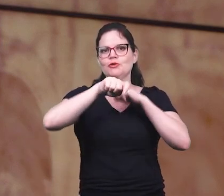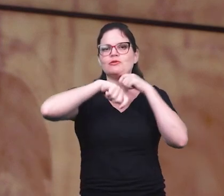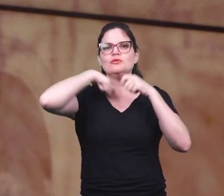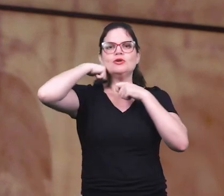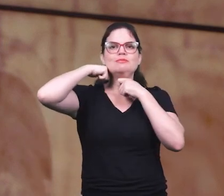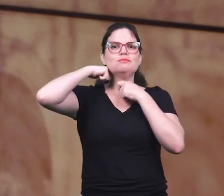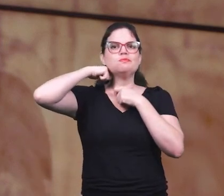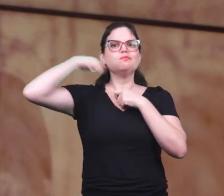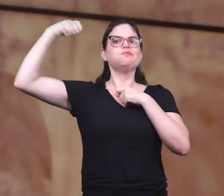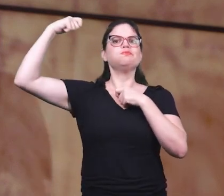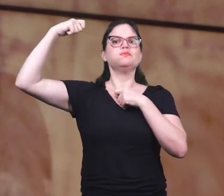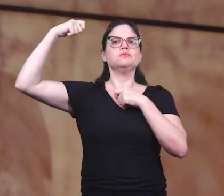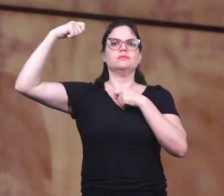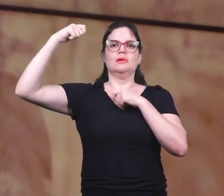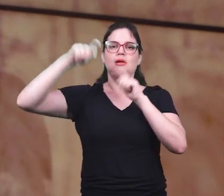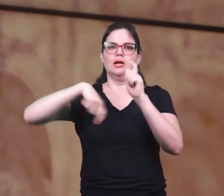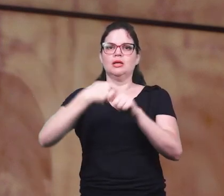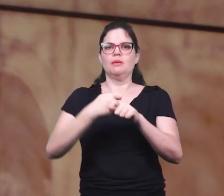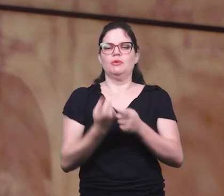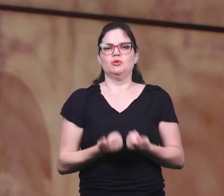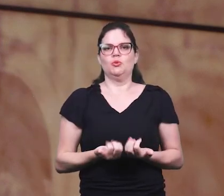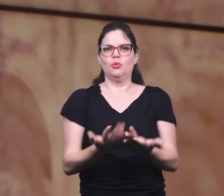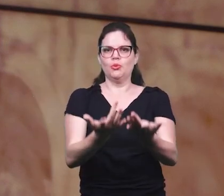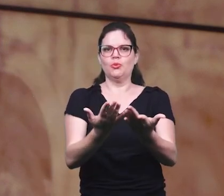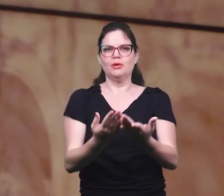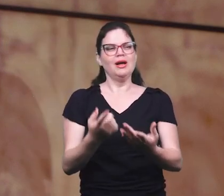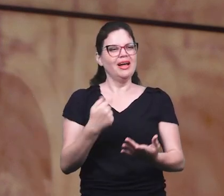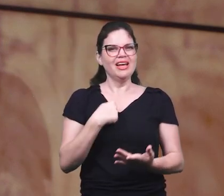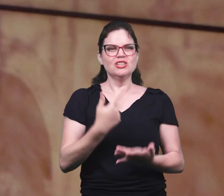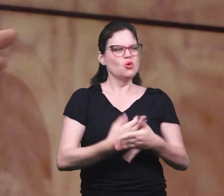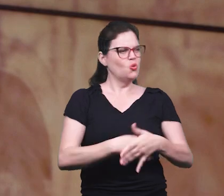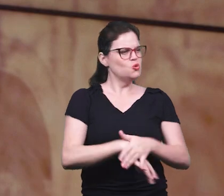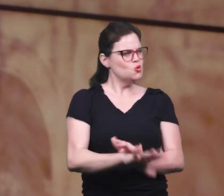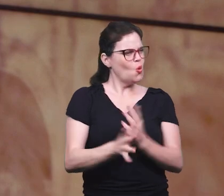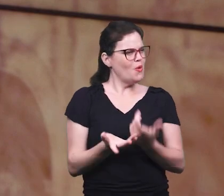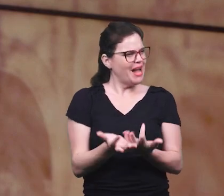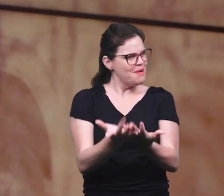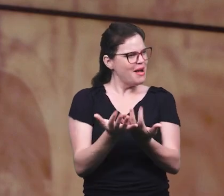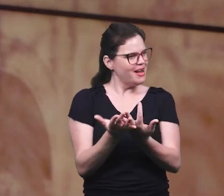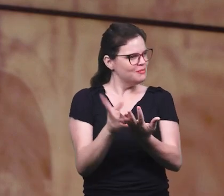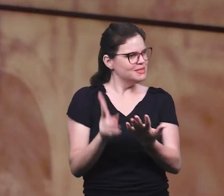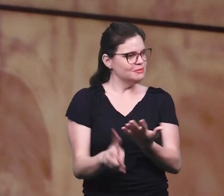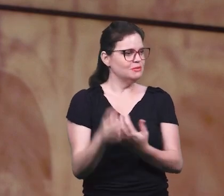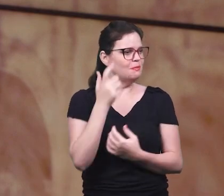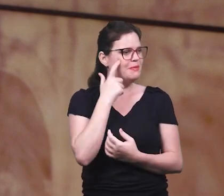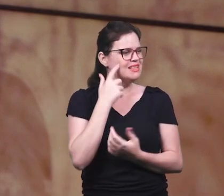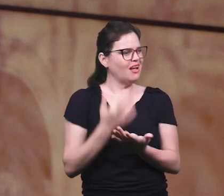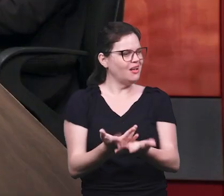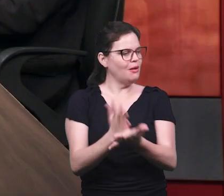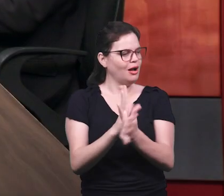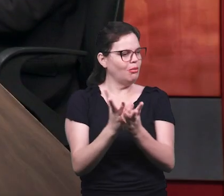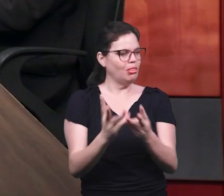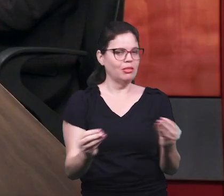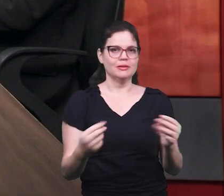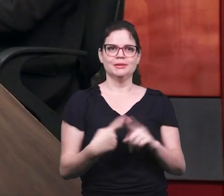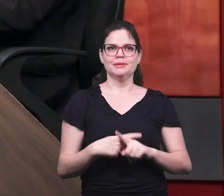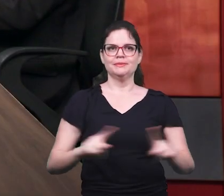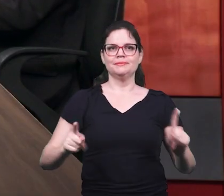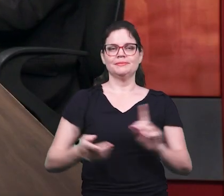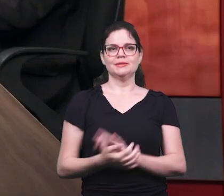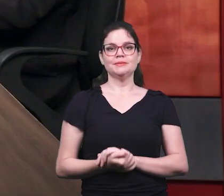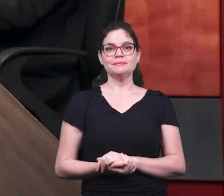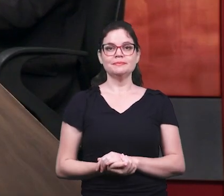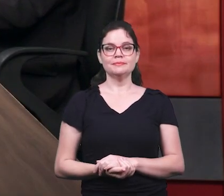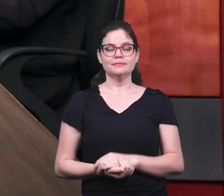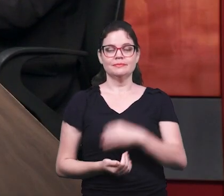enforcado, depois queimado. Ele tinha mania de queimar mesmo, porque acho que queimando ele terminava a pessoa, né? Mas a história registra que